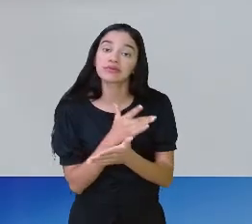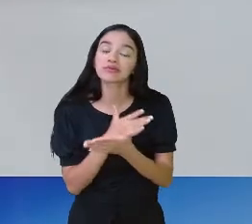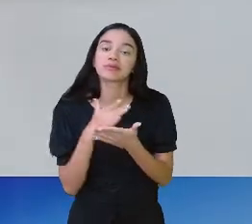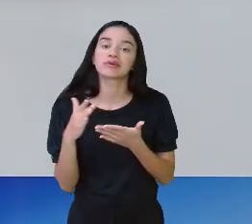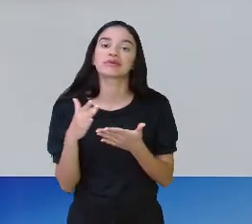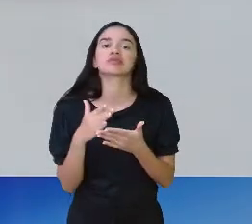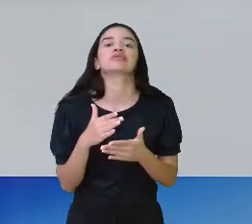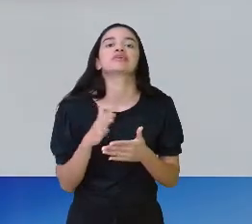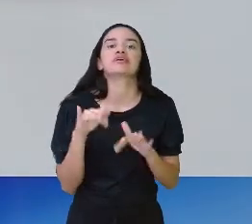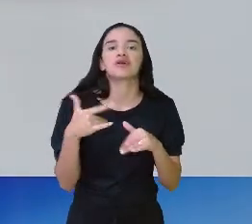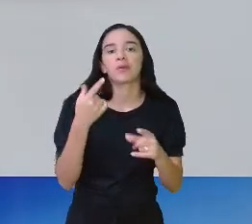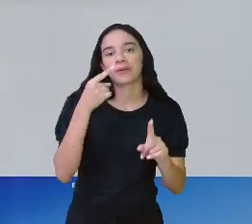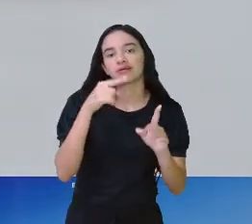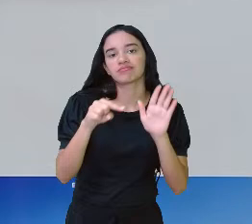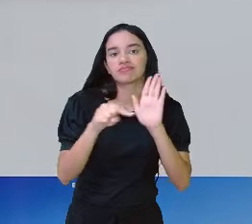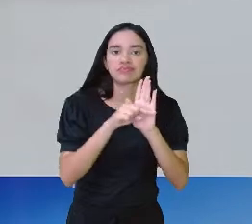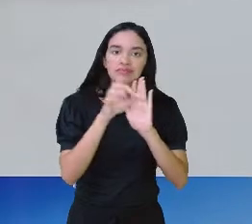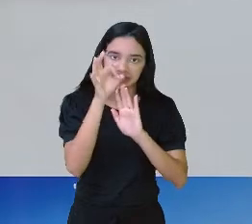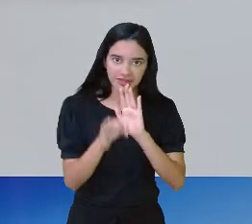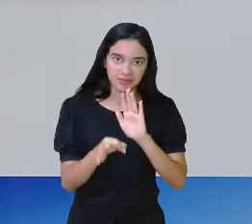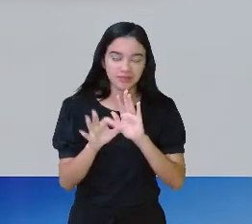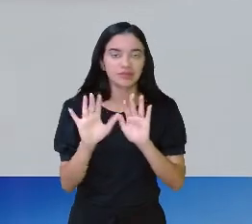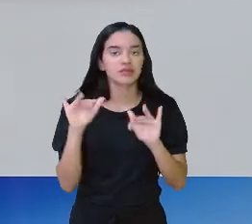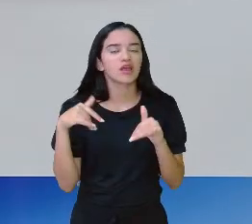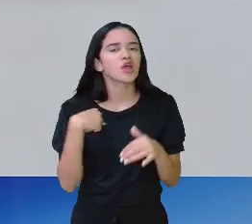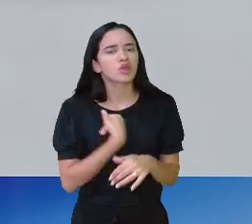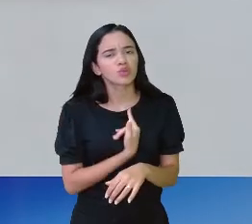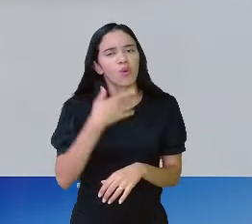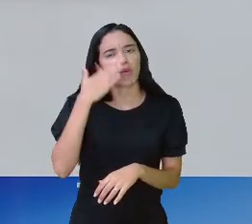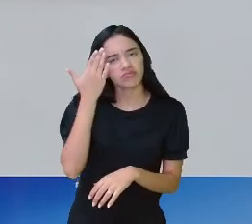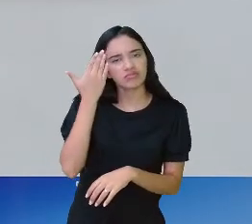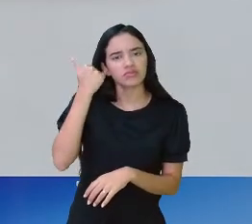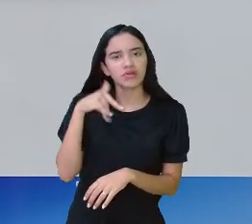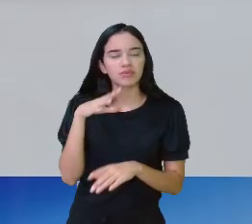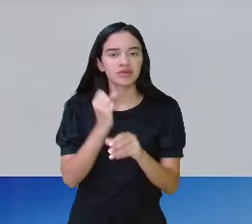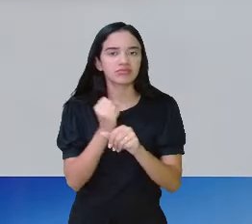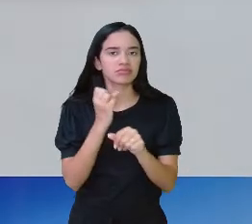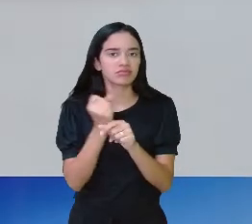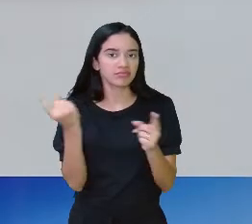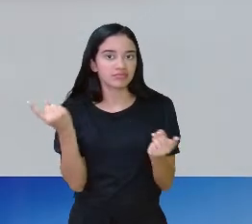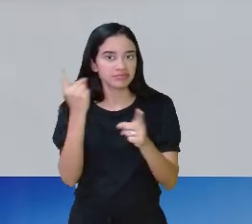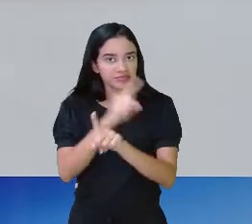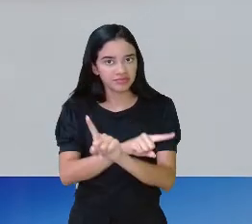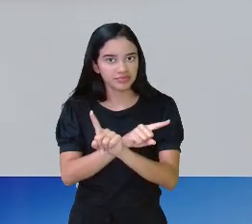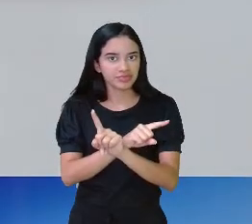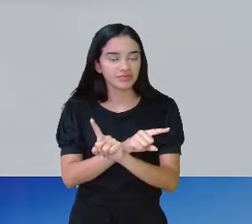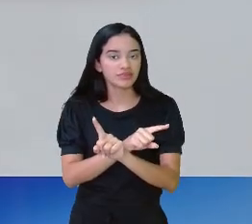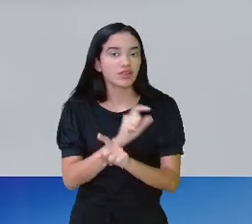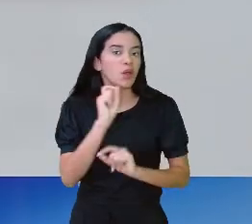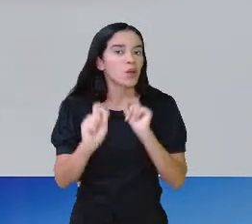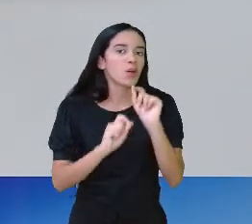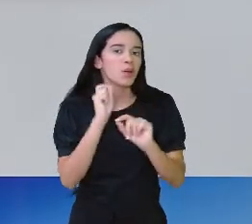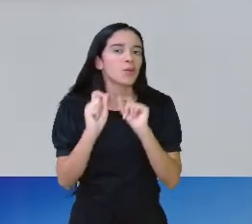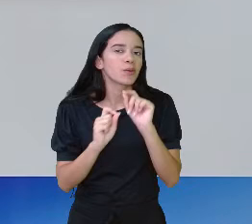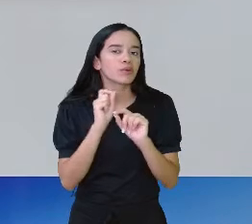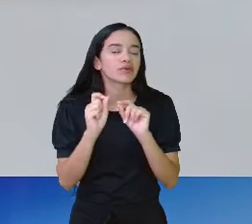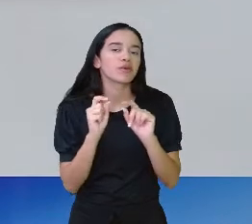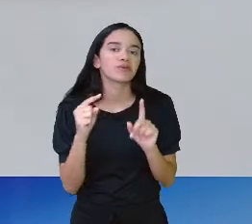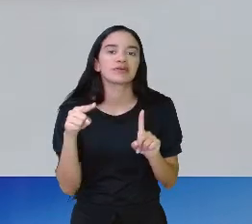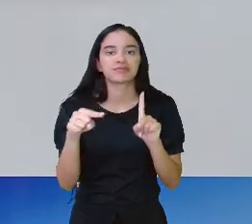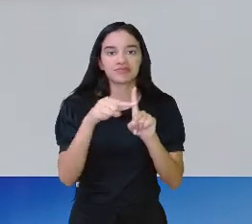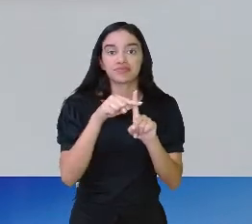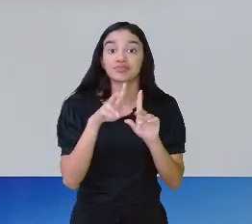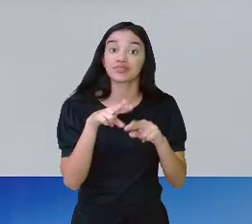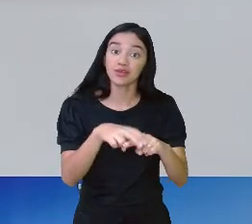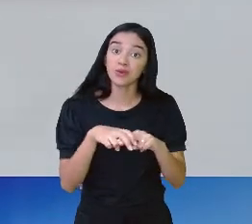aqui com uma subtração. E a gente já sabe que a operação inversa da subtração é uma adição.